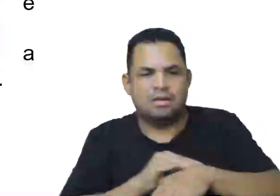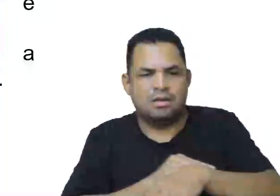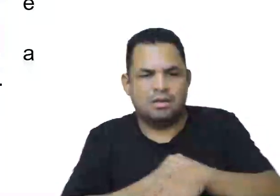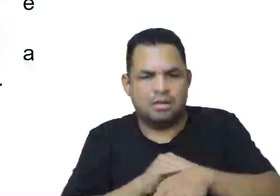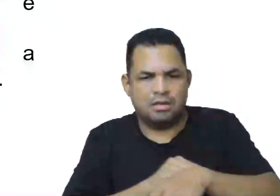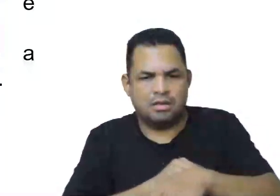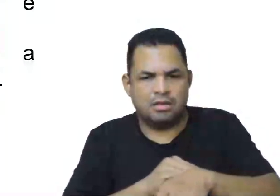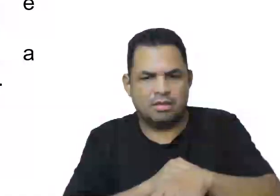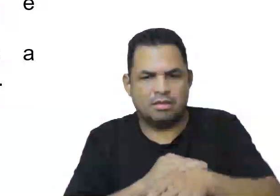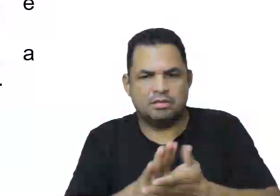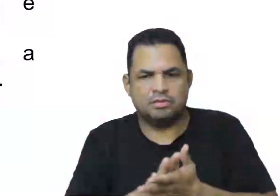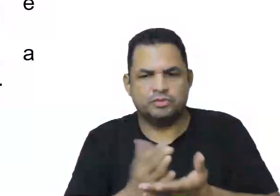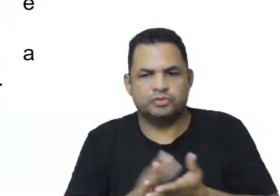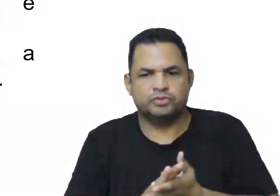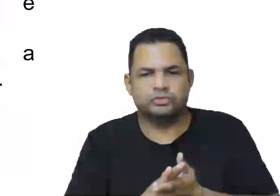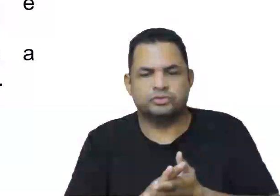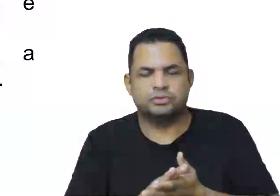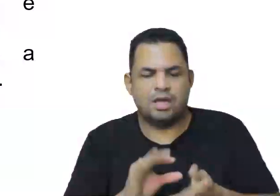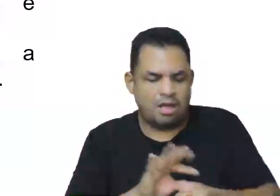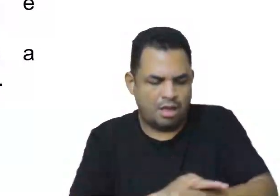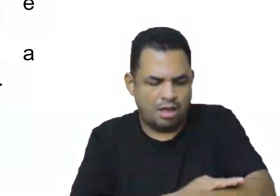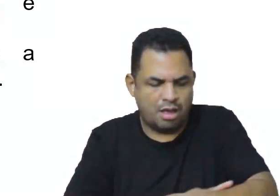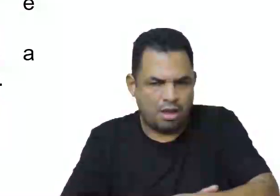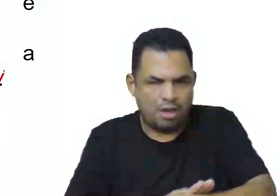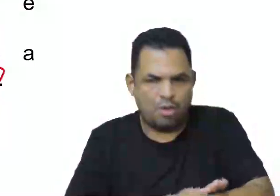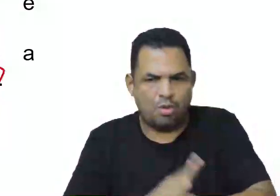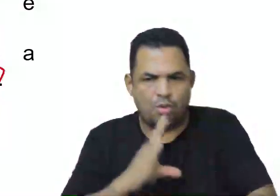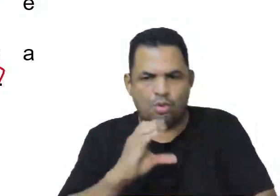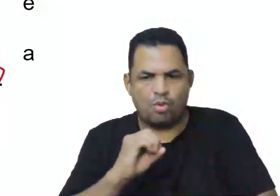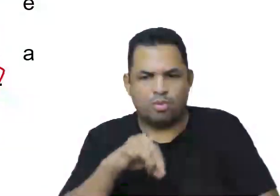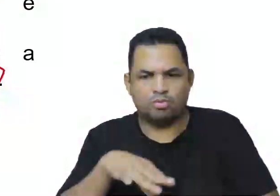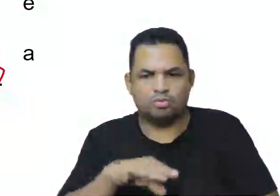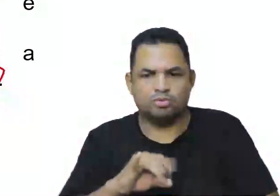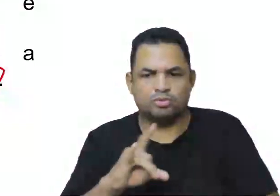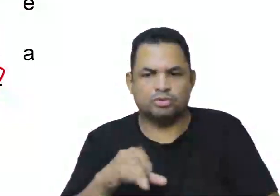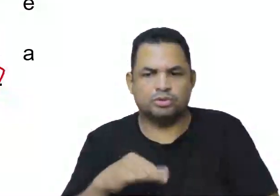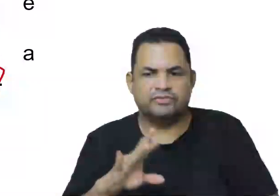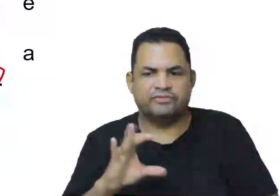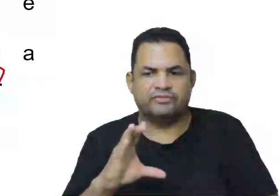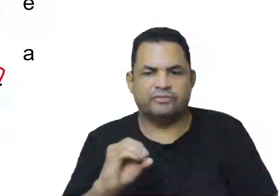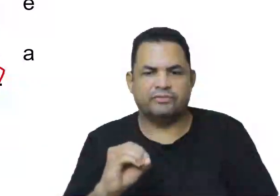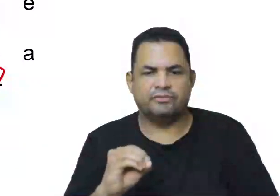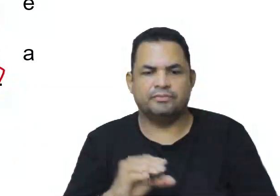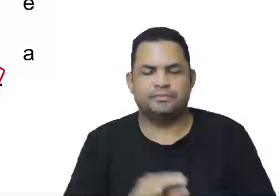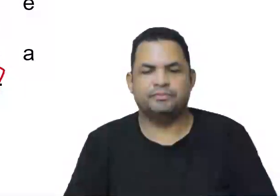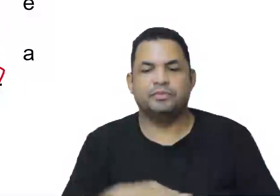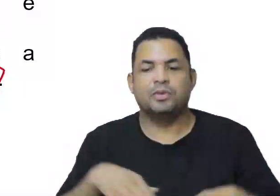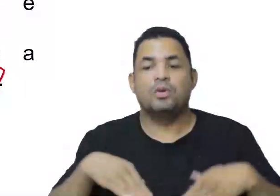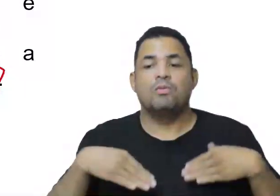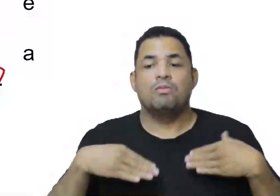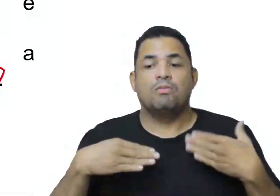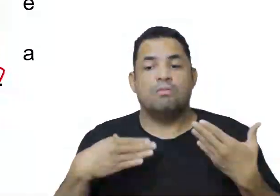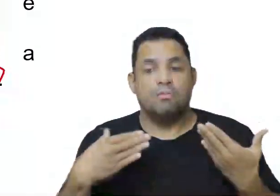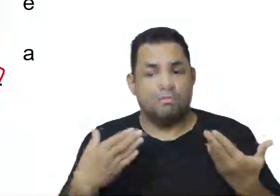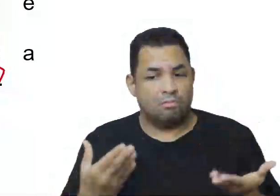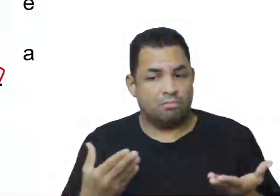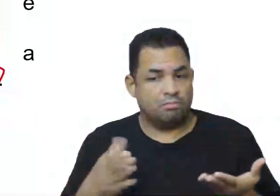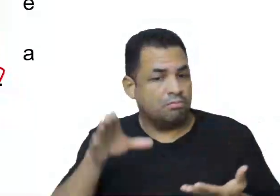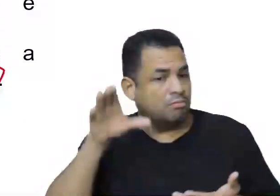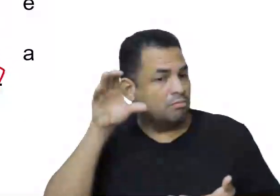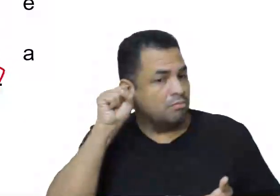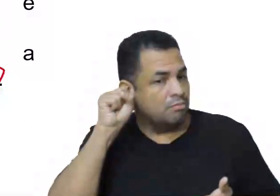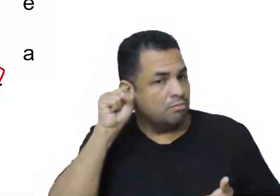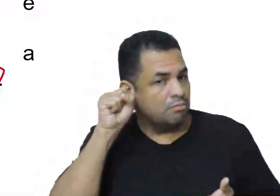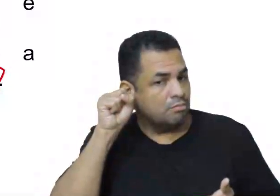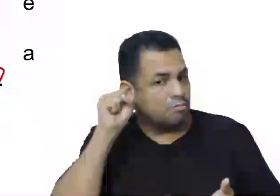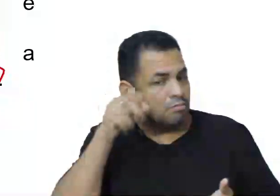a ectoderme, que vai dar origem ao tecido conjuntivo. Então, quando você ouvir falar